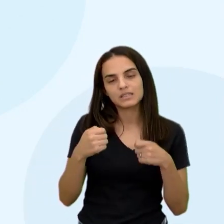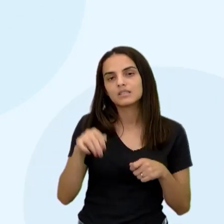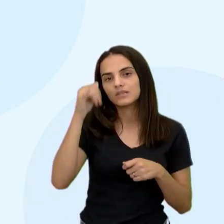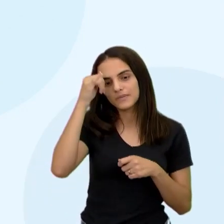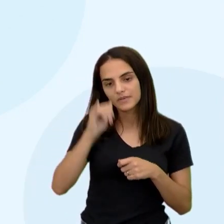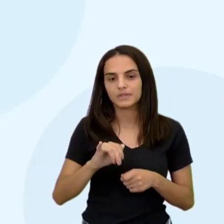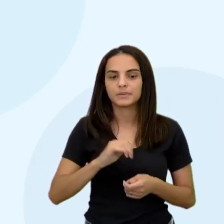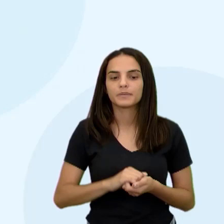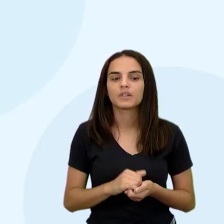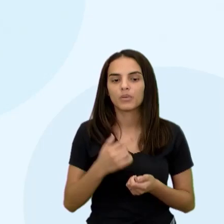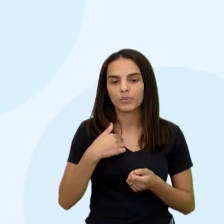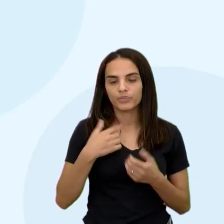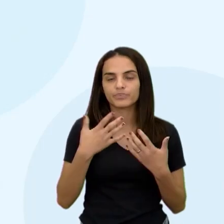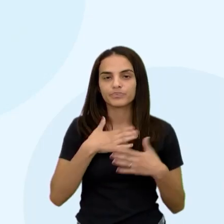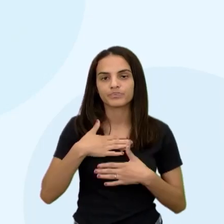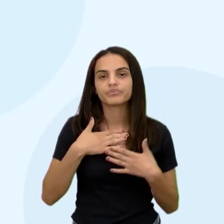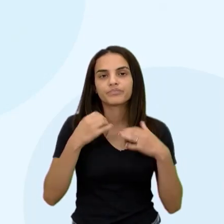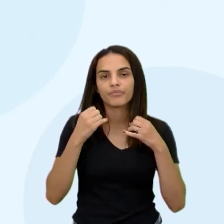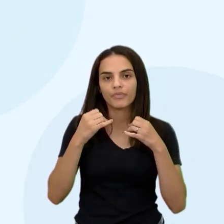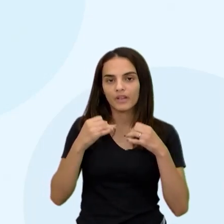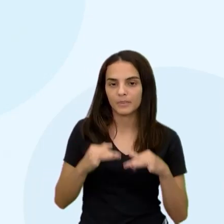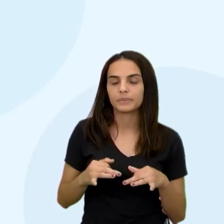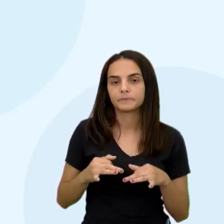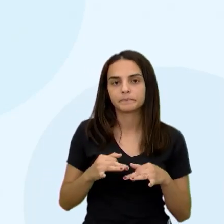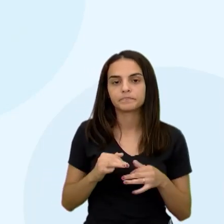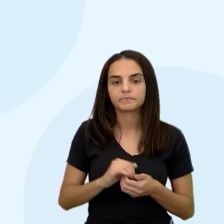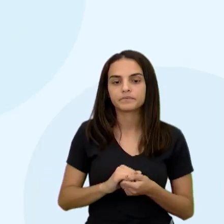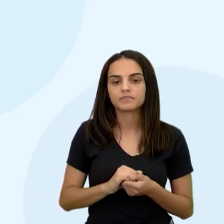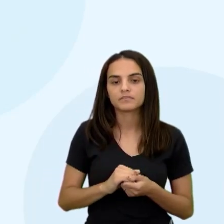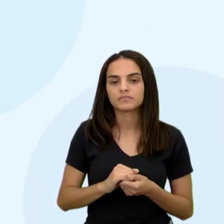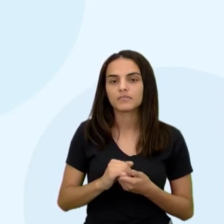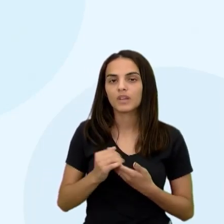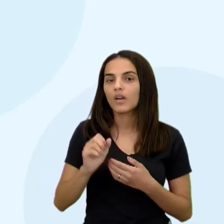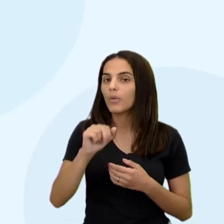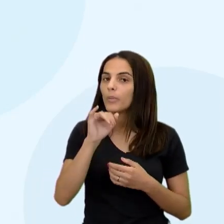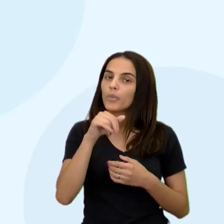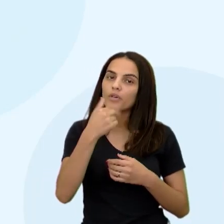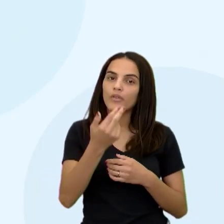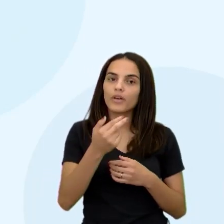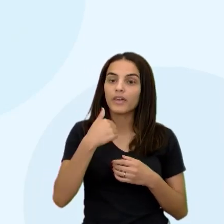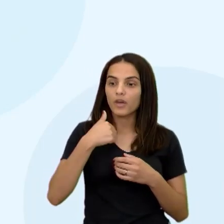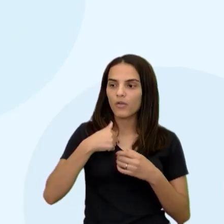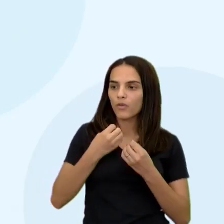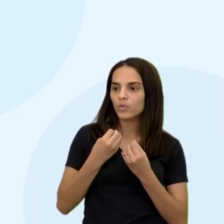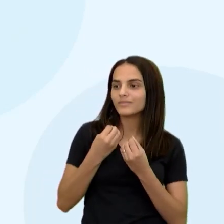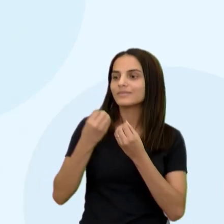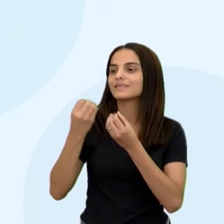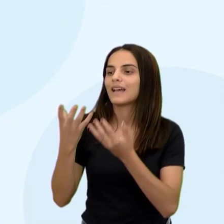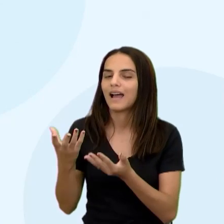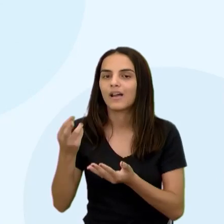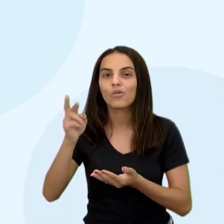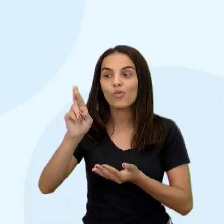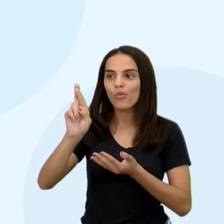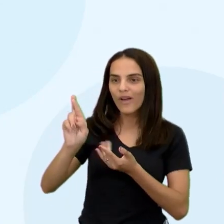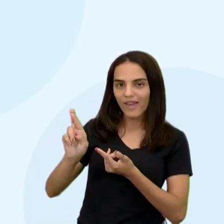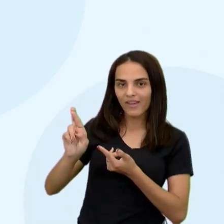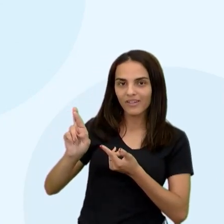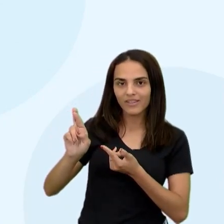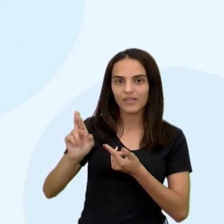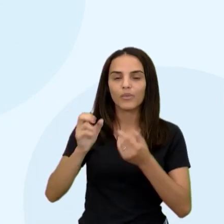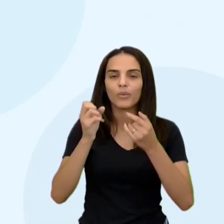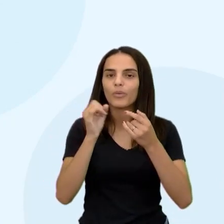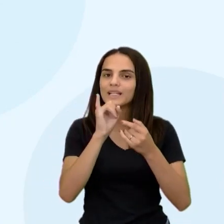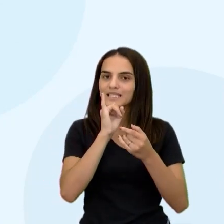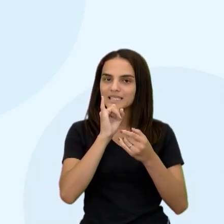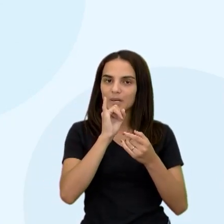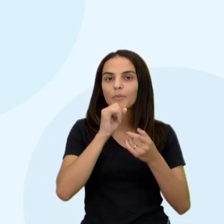de explicar, né, não fala explicar. Vou te dar um exemplo, em vez de falar vou te dar um exemplo. Então, é o infinitivo,